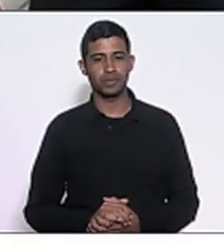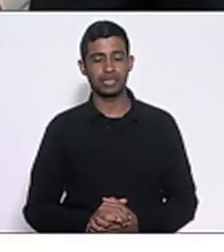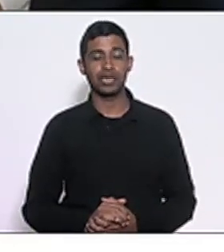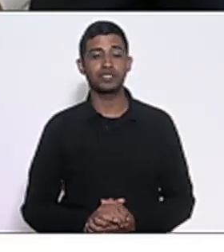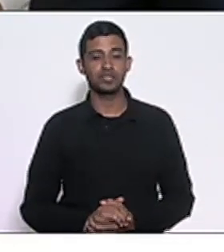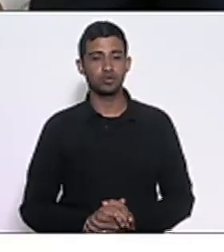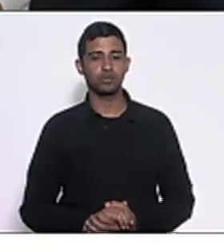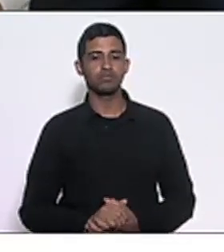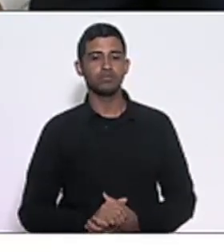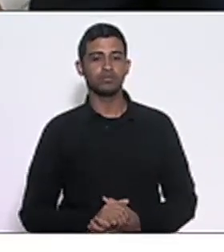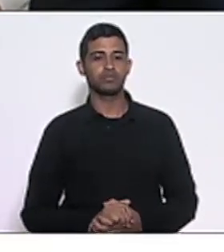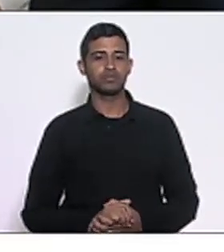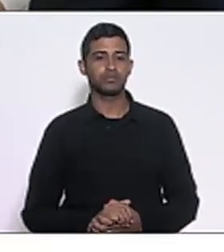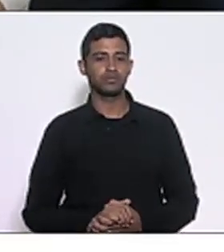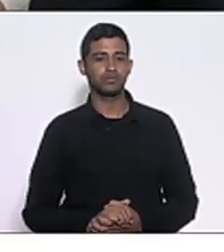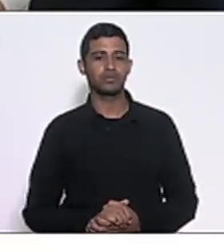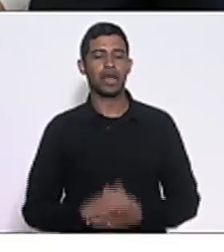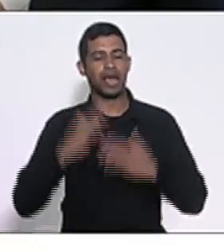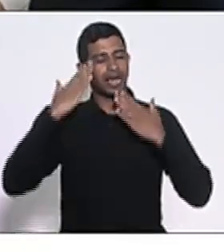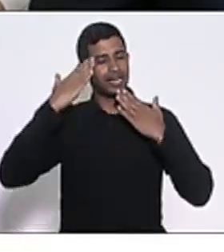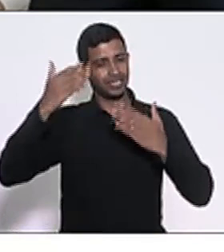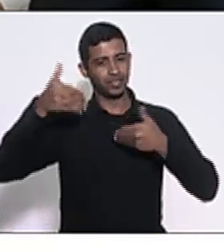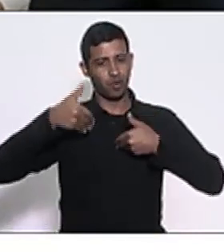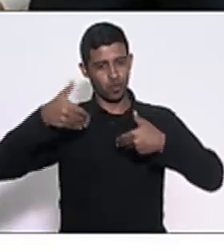o que foi o convite